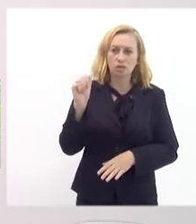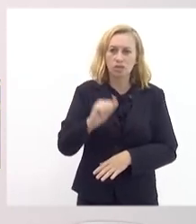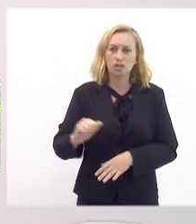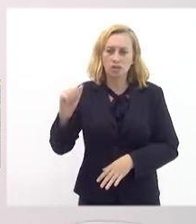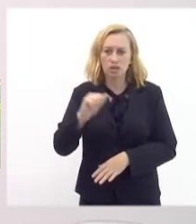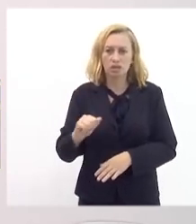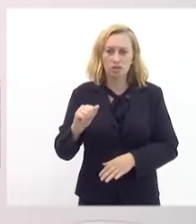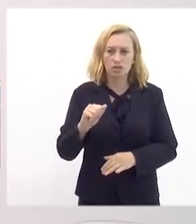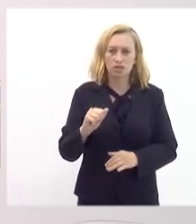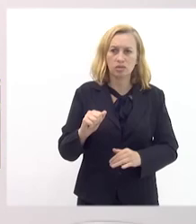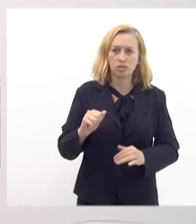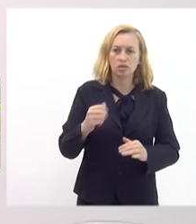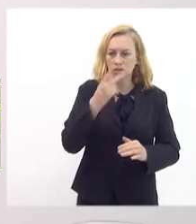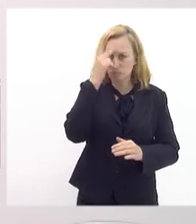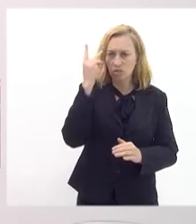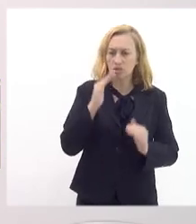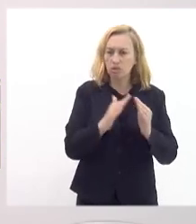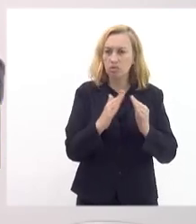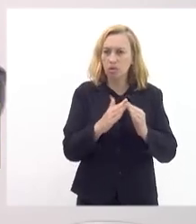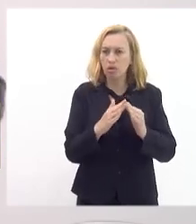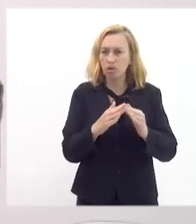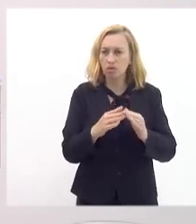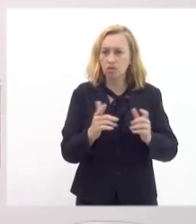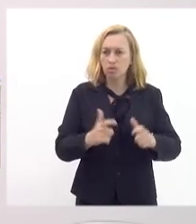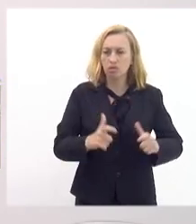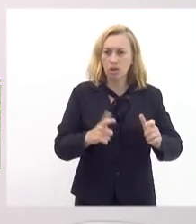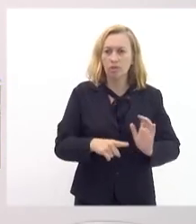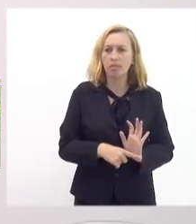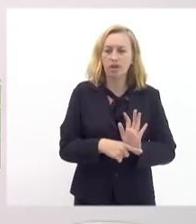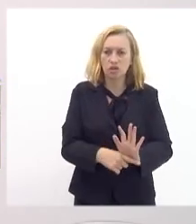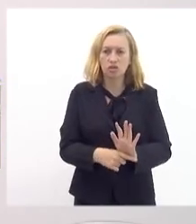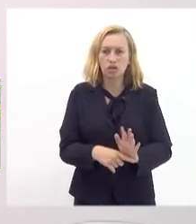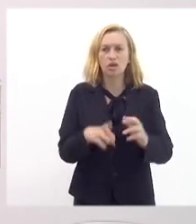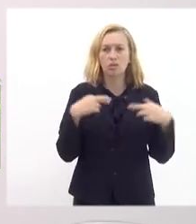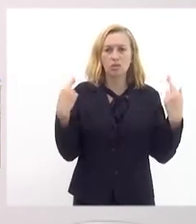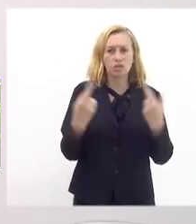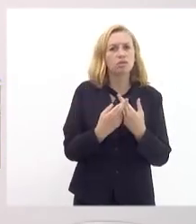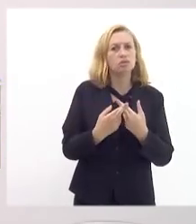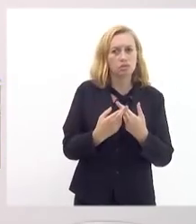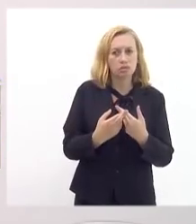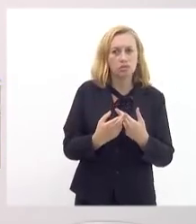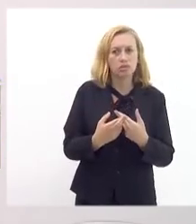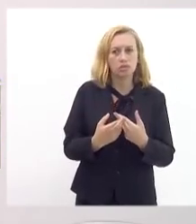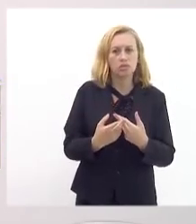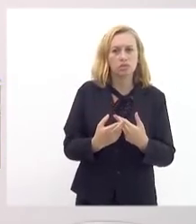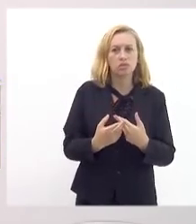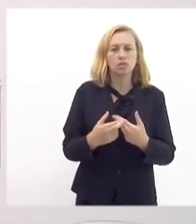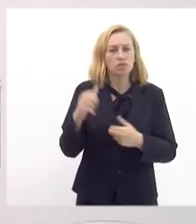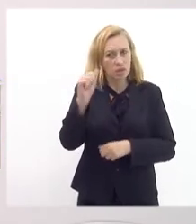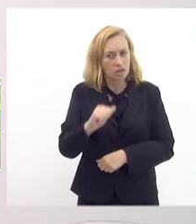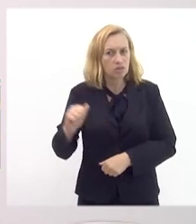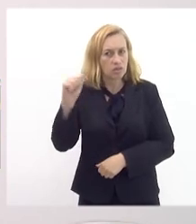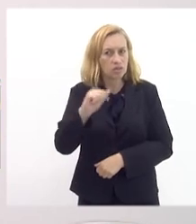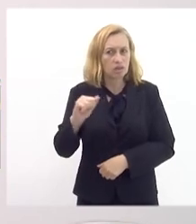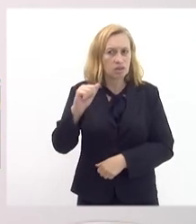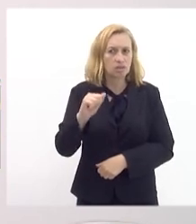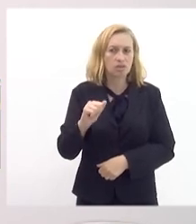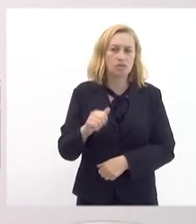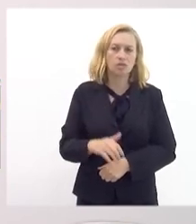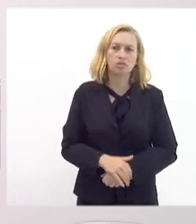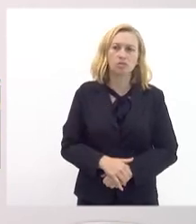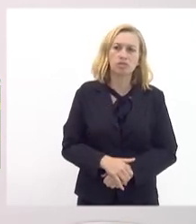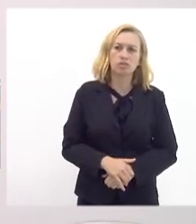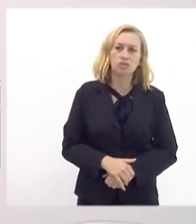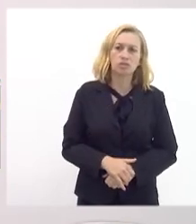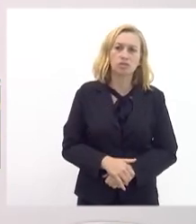benefício desenvolvimento para todos eles eu acho que é fundamental uma empresa marcar uma reunião na sede da associação e